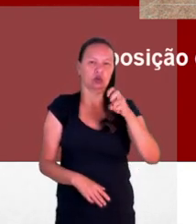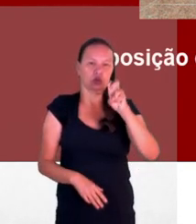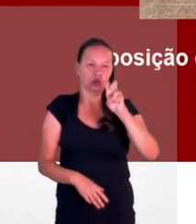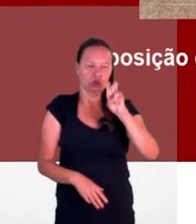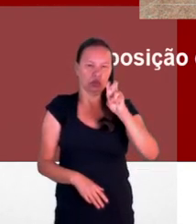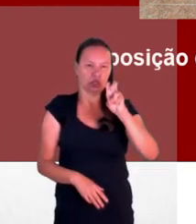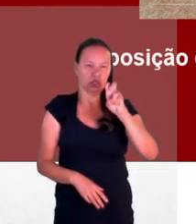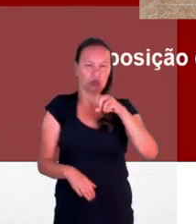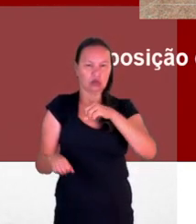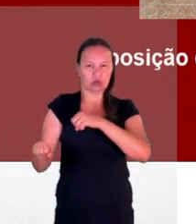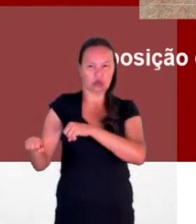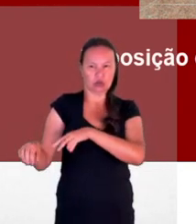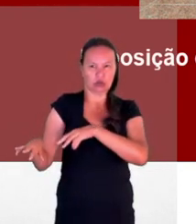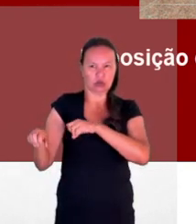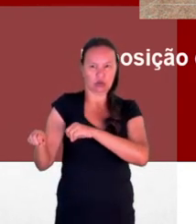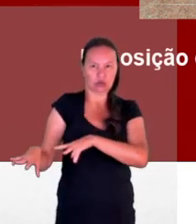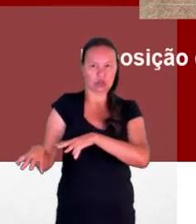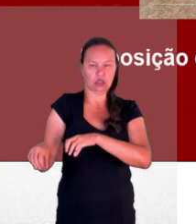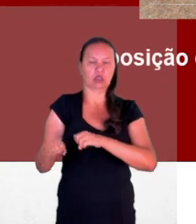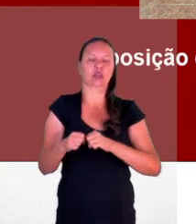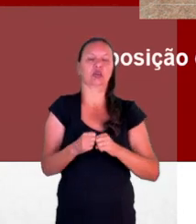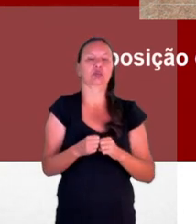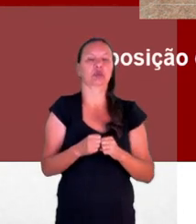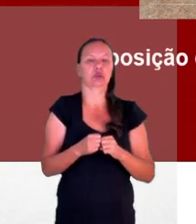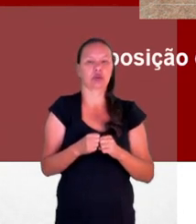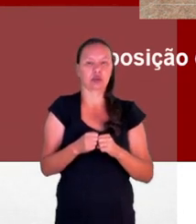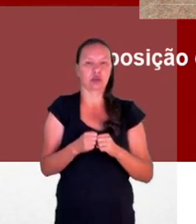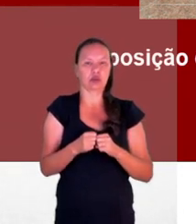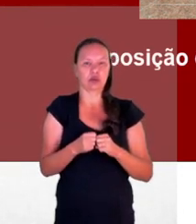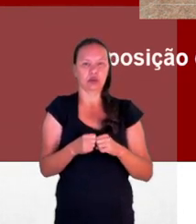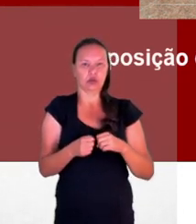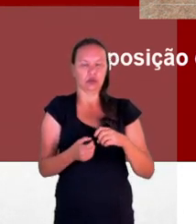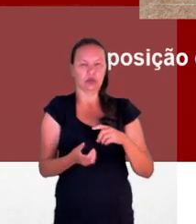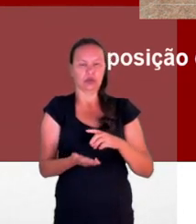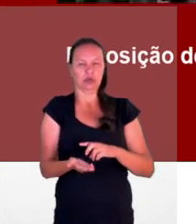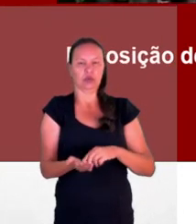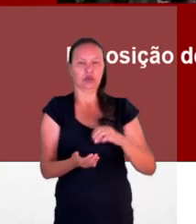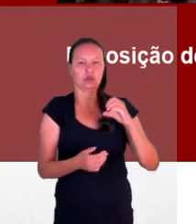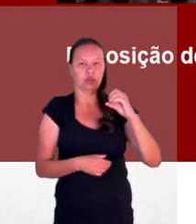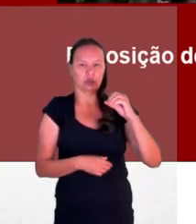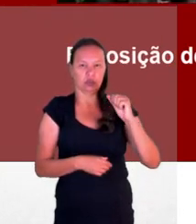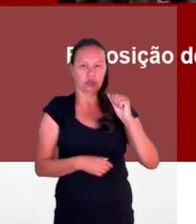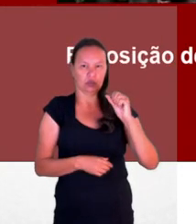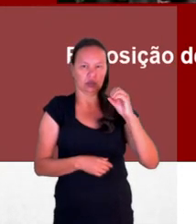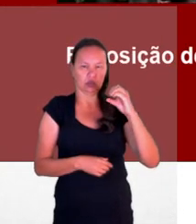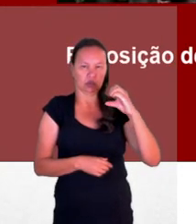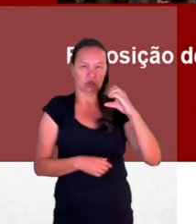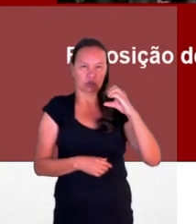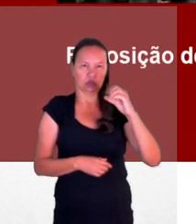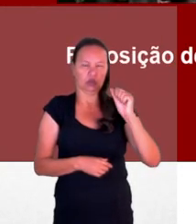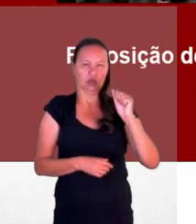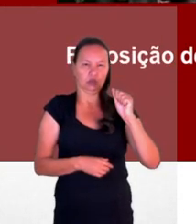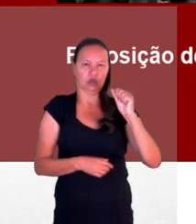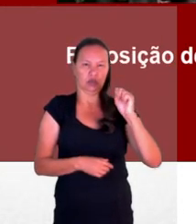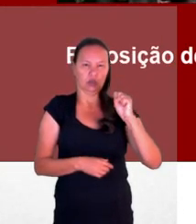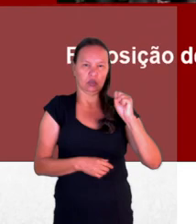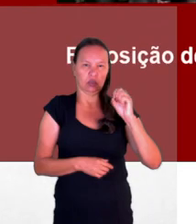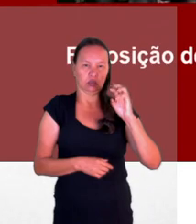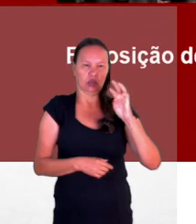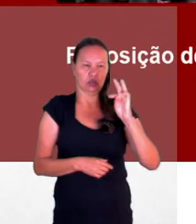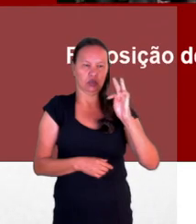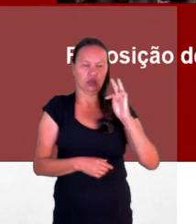o Natalício a o Natalício de de Josué de Castro isso não sou eu falando não tá gente